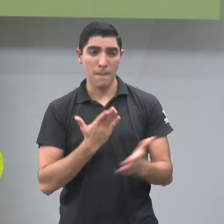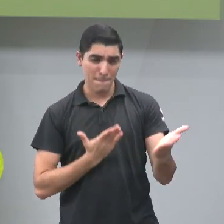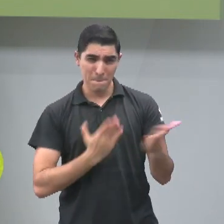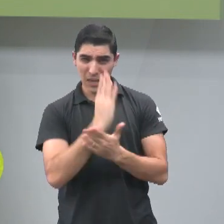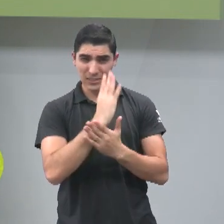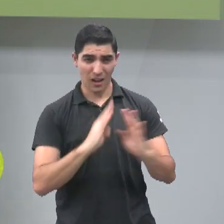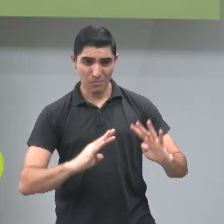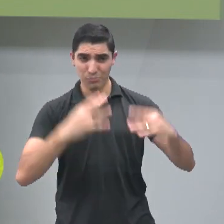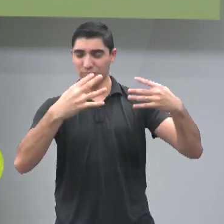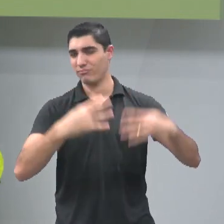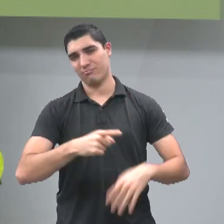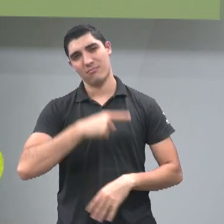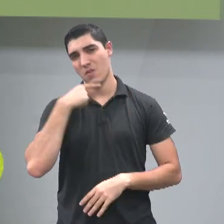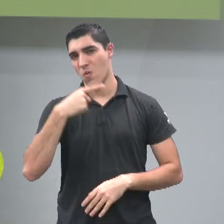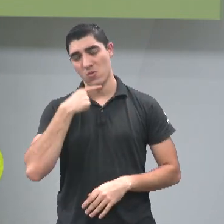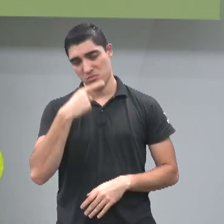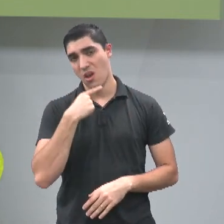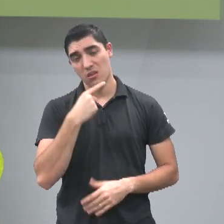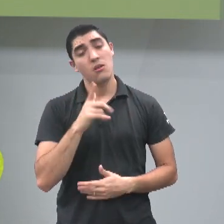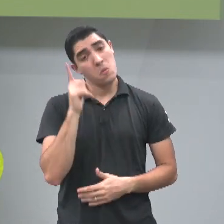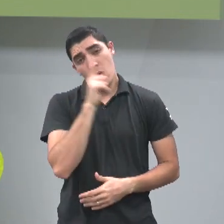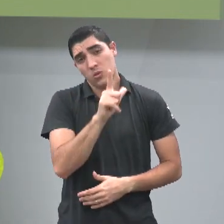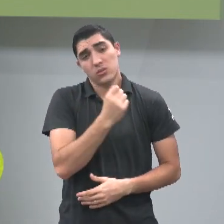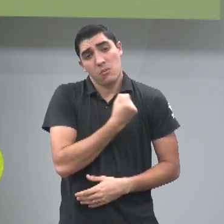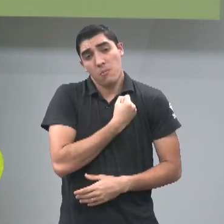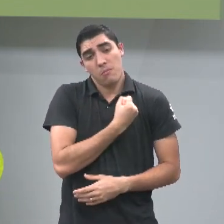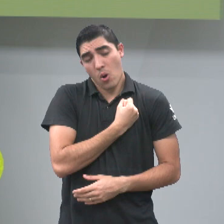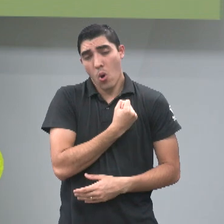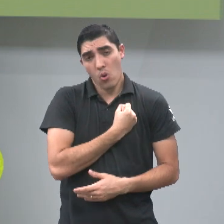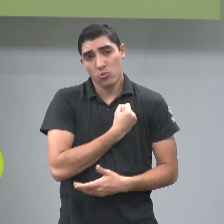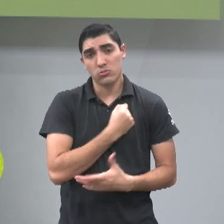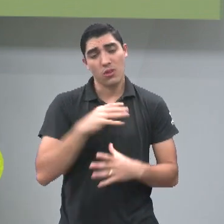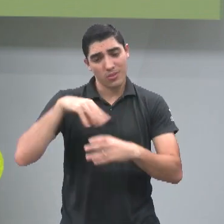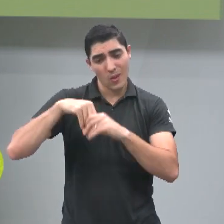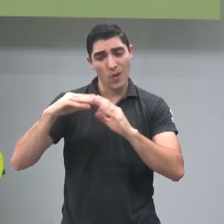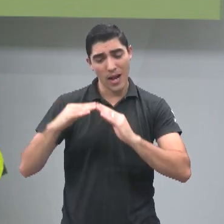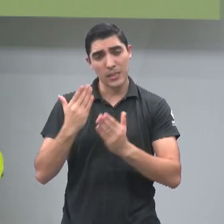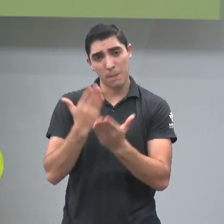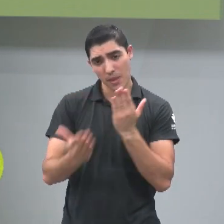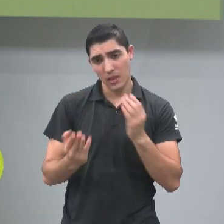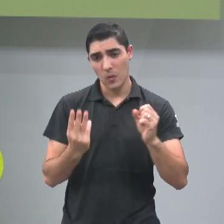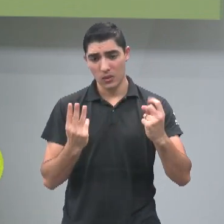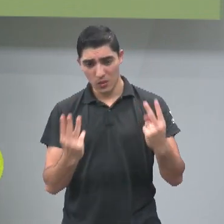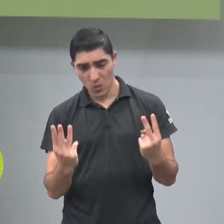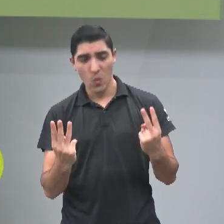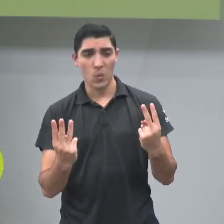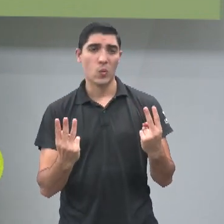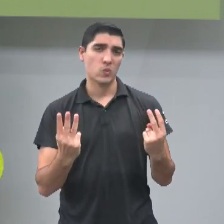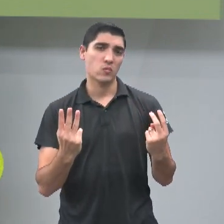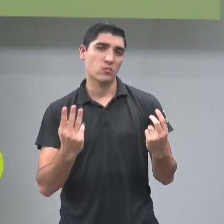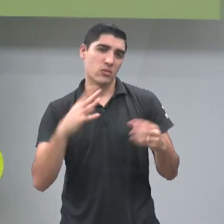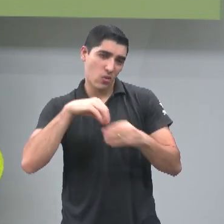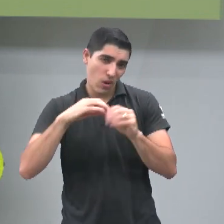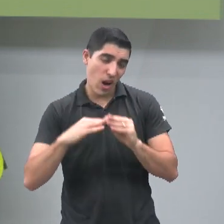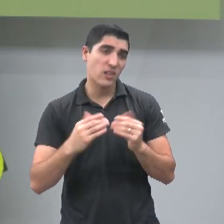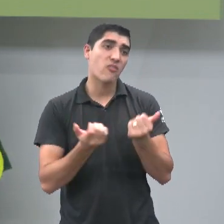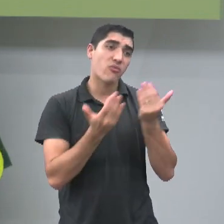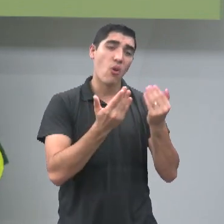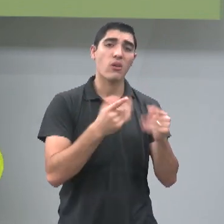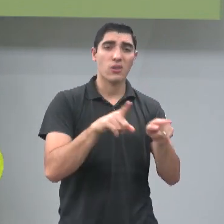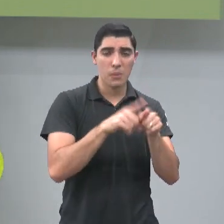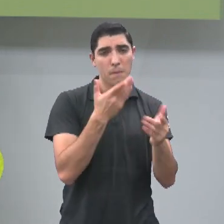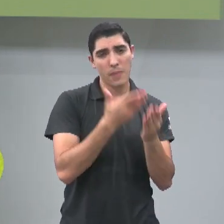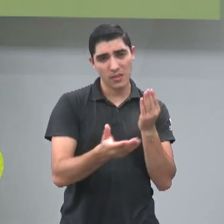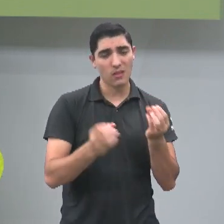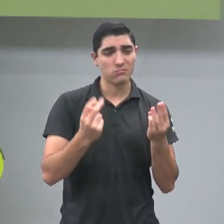dá. Conseguiu pontuar, né? Assim como perdeu 3-2 em casa, quem perde por 3-2 pontua um pontinho, mais um pontinho ao invés